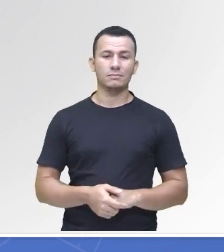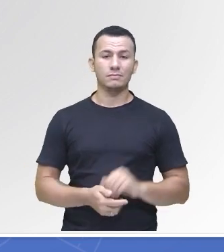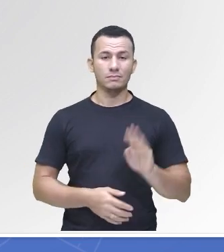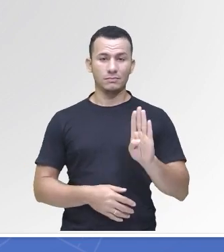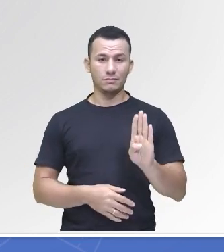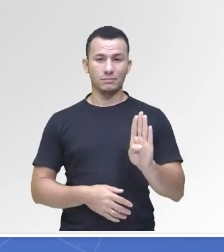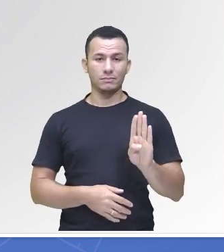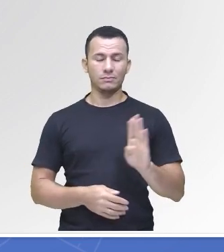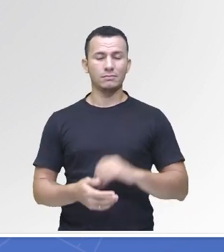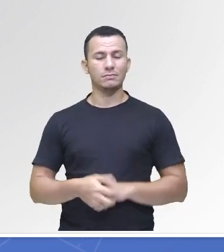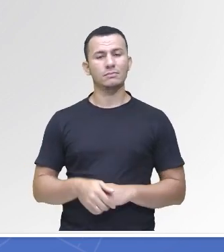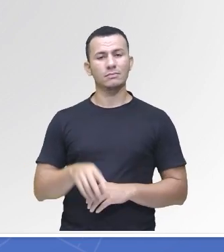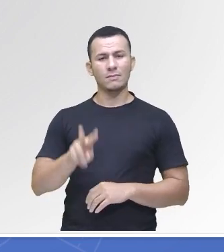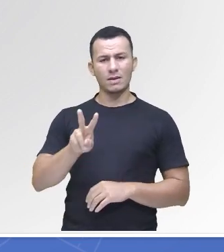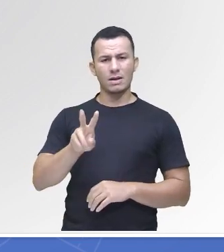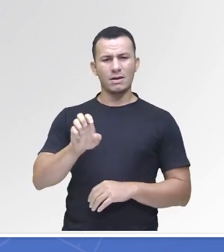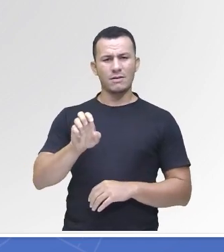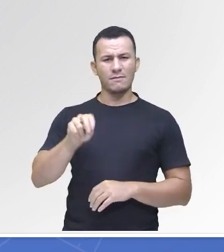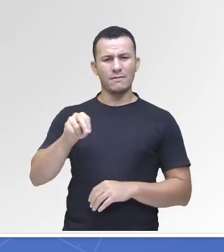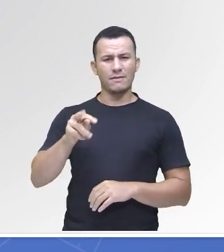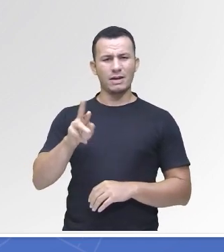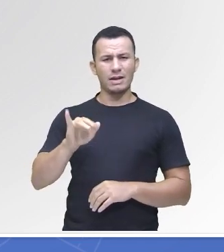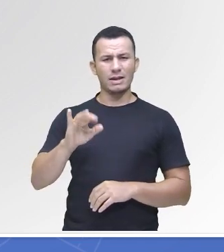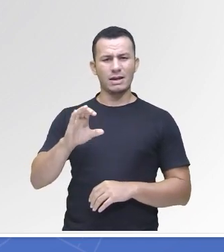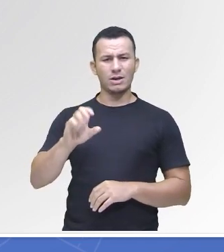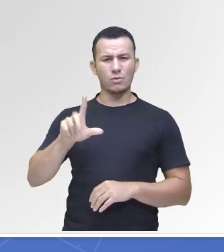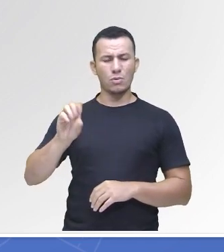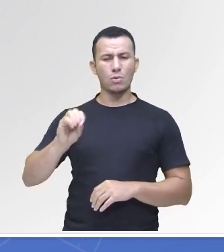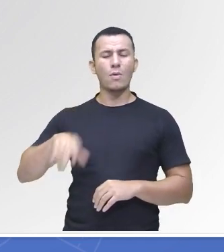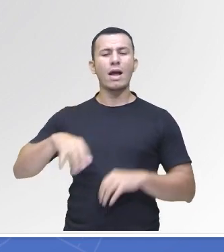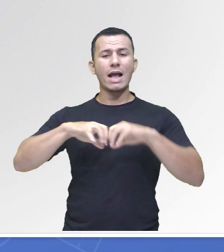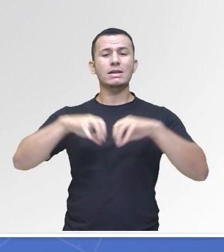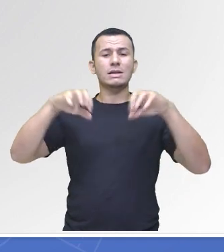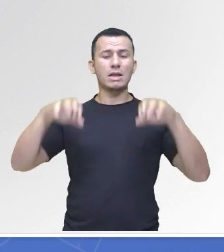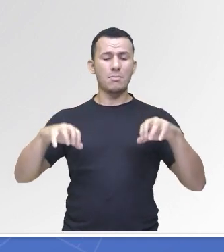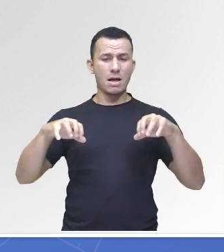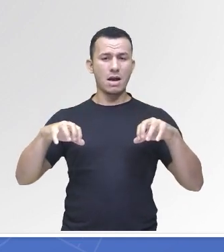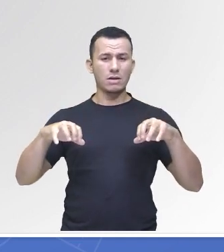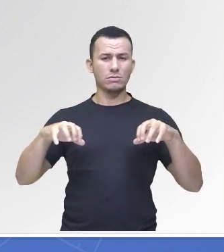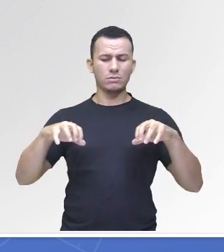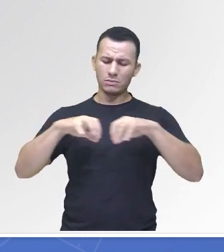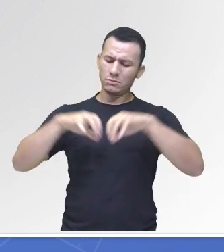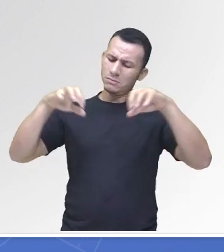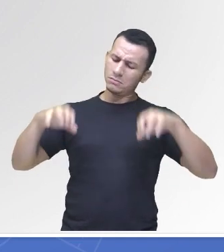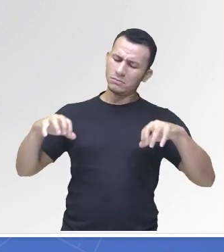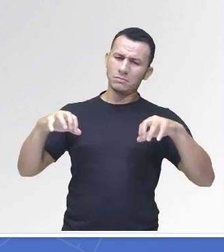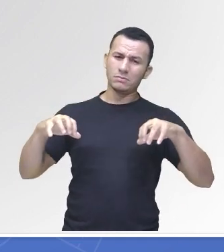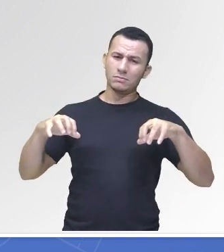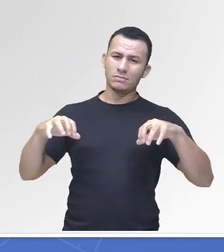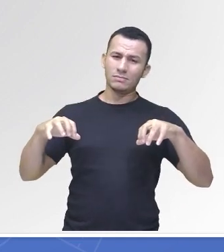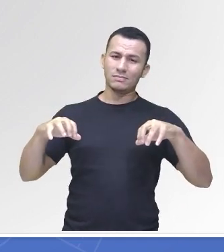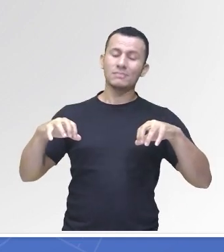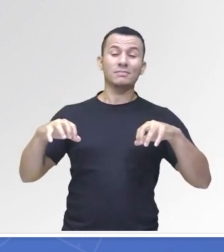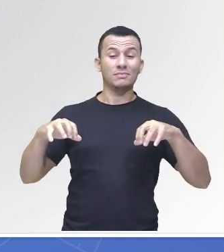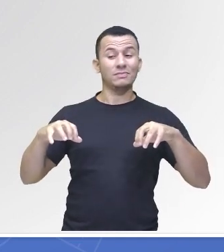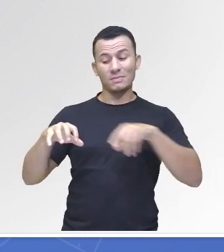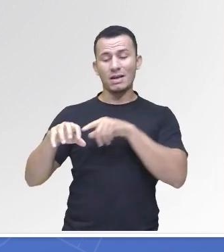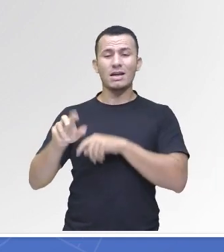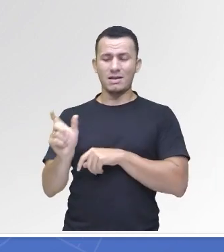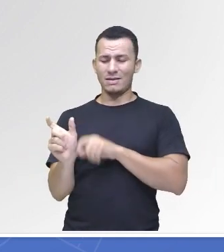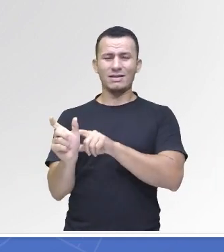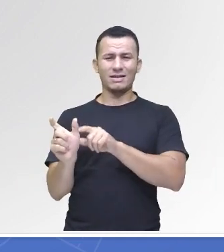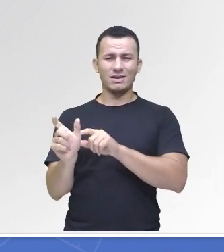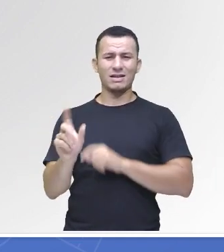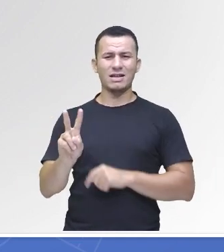B. Os ventrículos são separados parcialmente pelo septo de Sabatier. Não, né? No caso dos